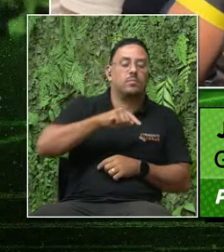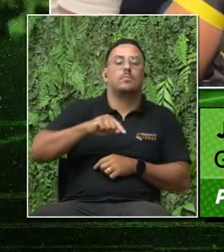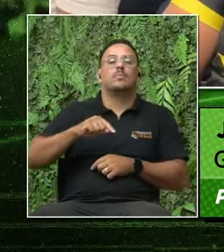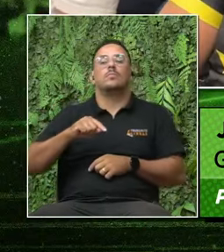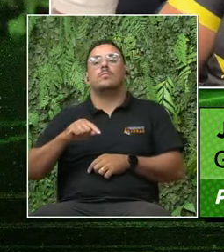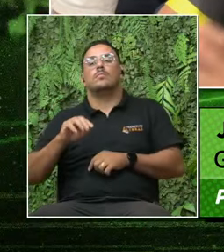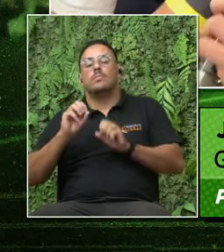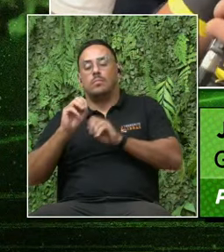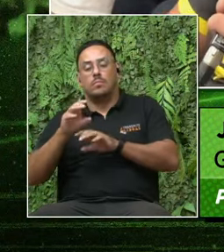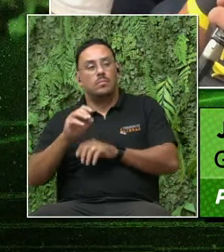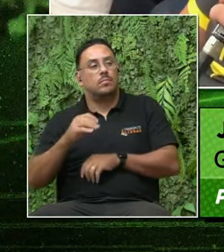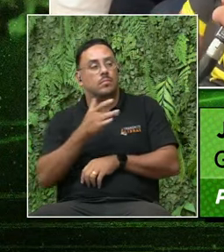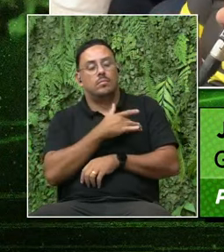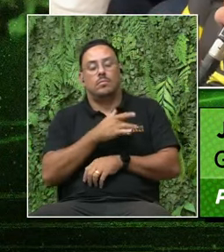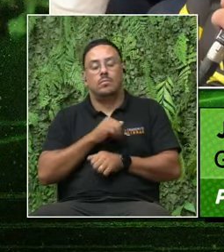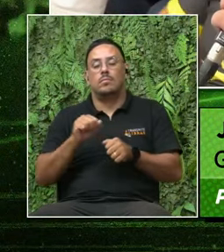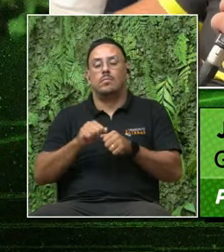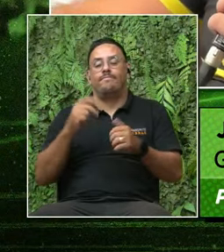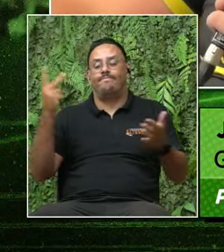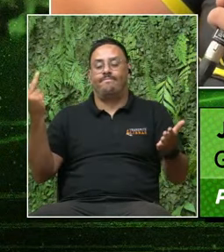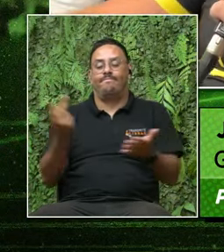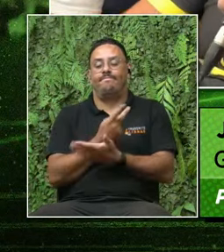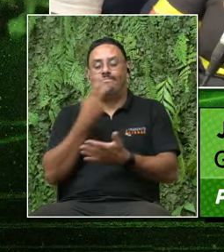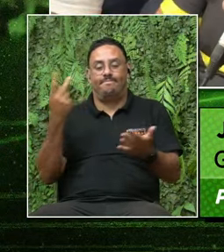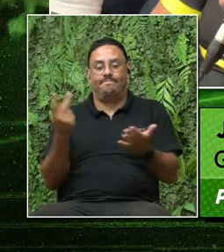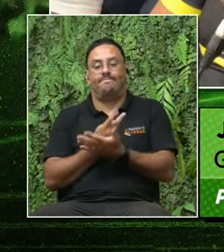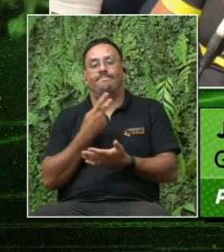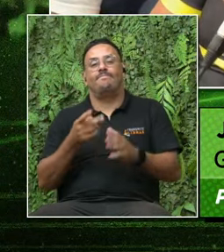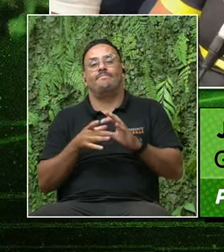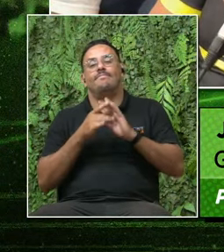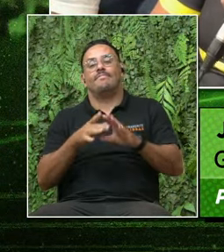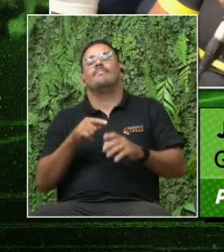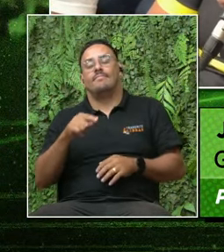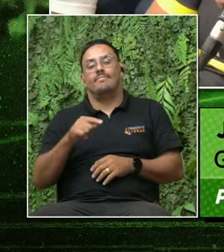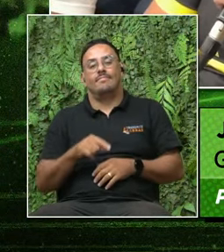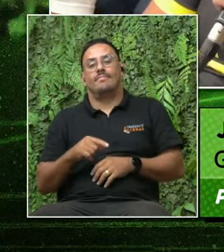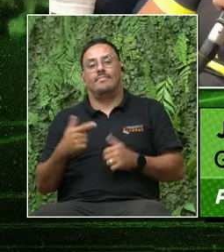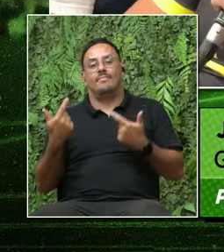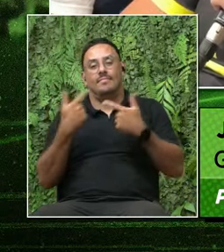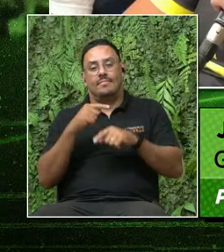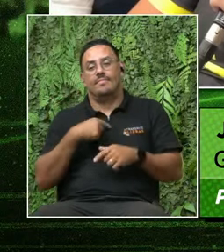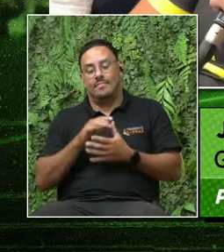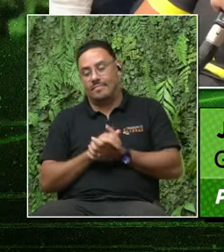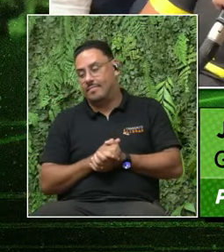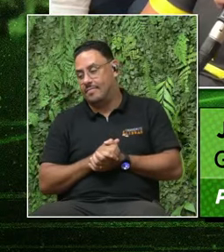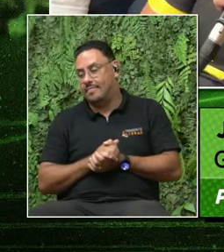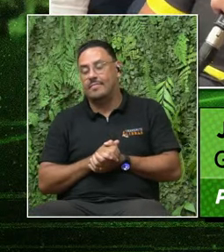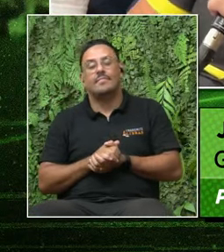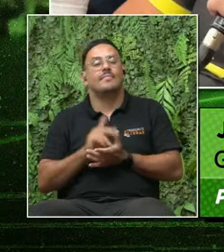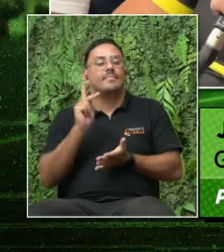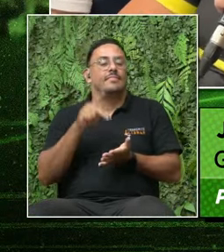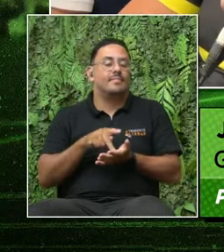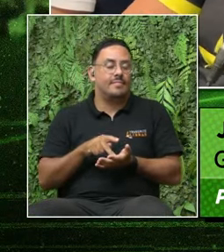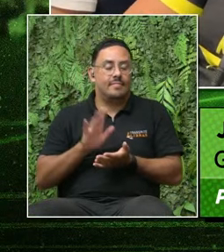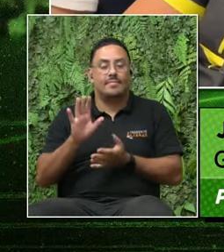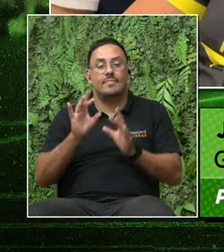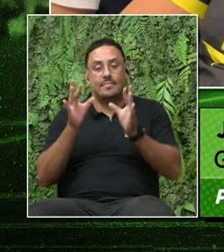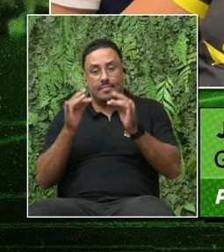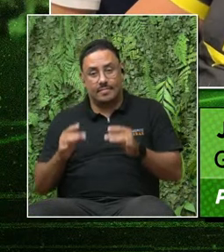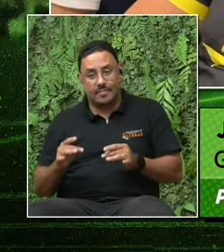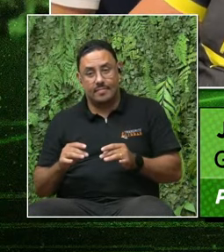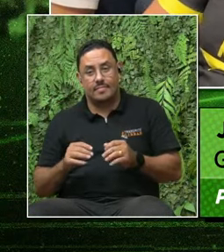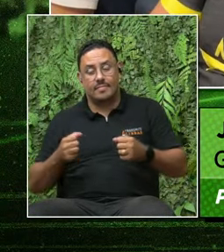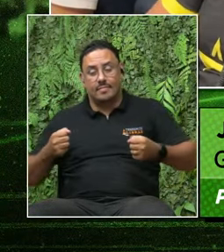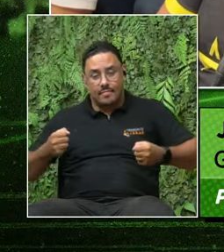larcamon vai me faz essa mão e dá chance para essa desgrama ficar rindo da minha cara vendeu é isso a e só um detalhe tá o